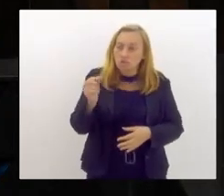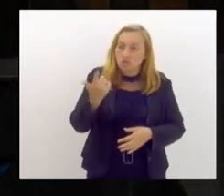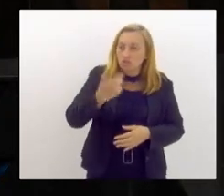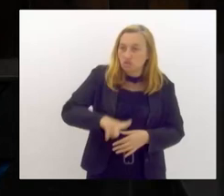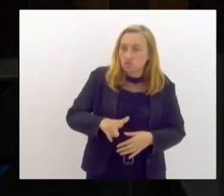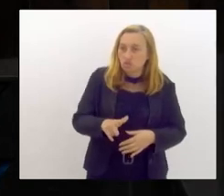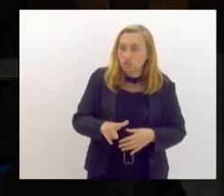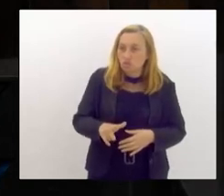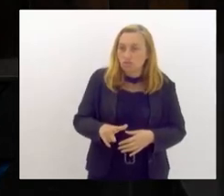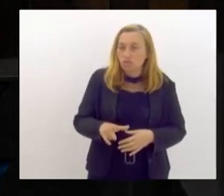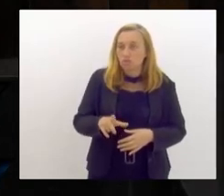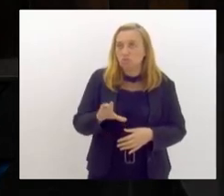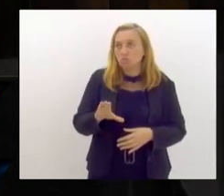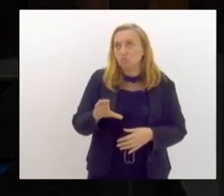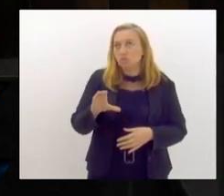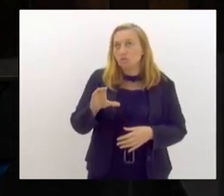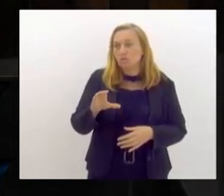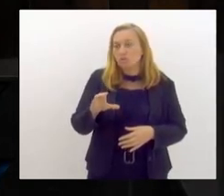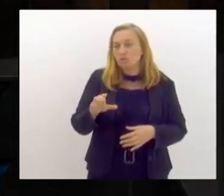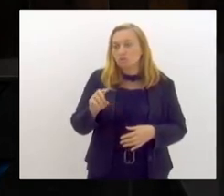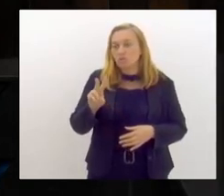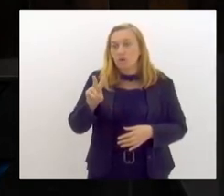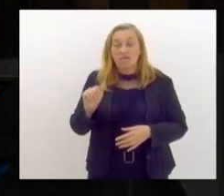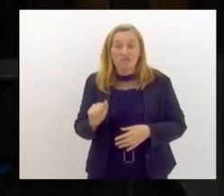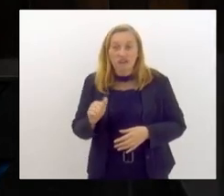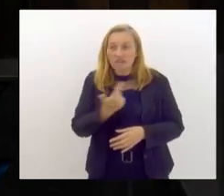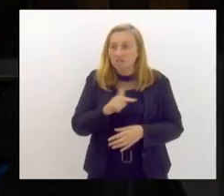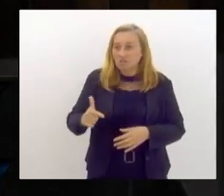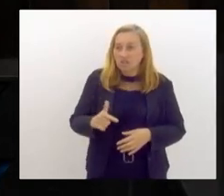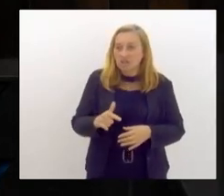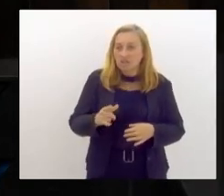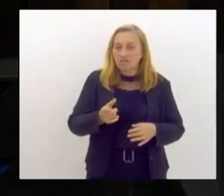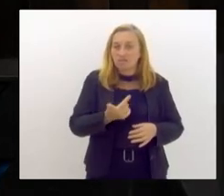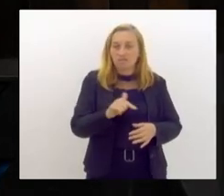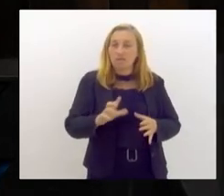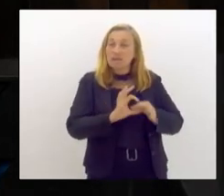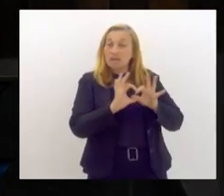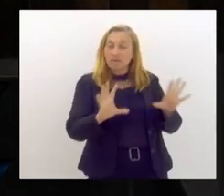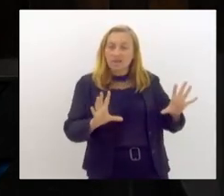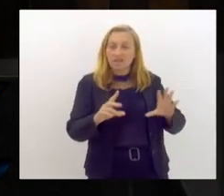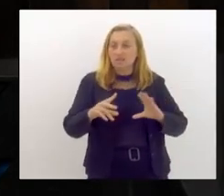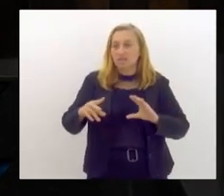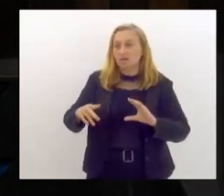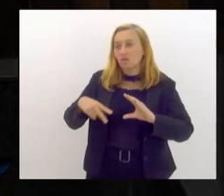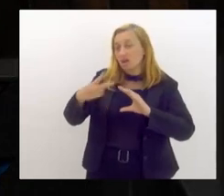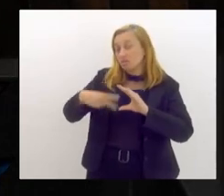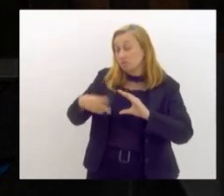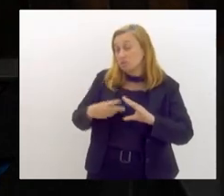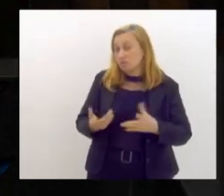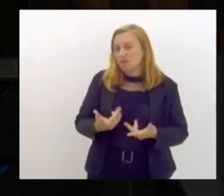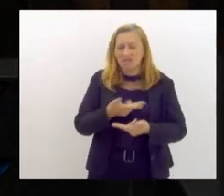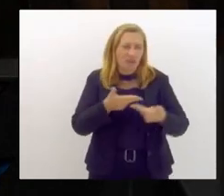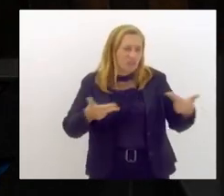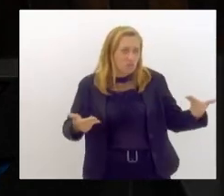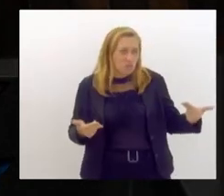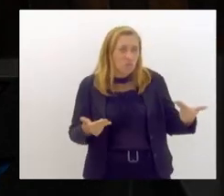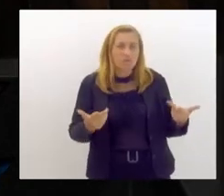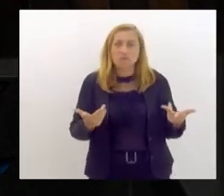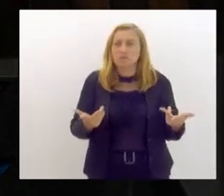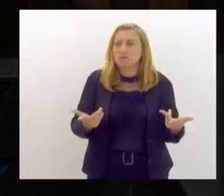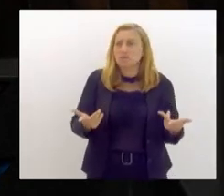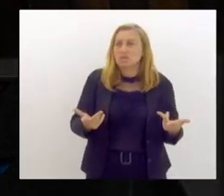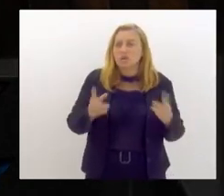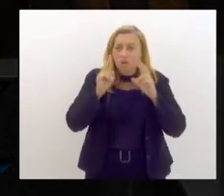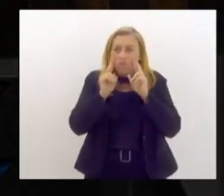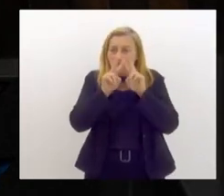cargo que sequer existe, sem o aval da Câmara Municipal. É uma série de deturpações, de aberrações, sob o